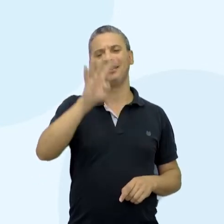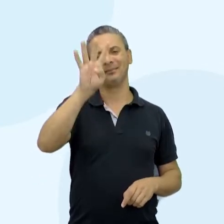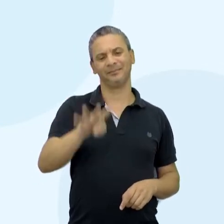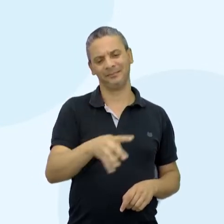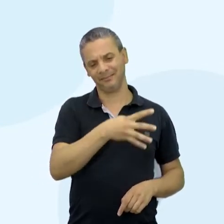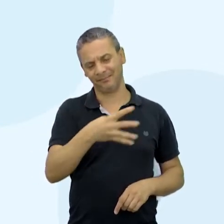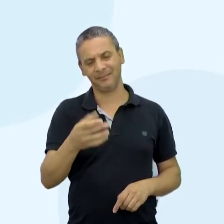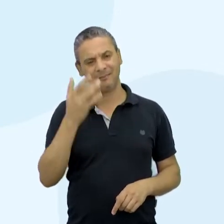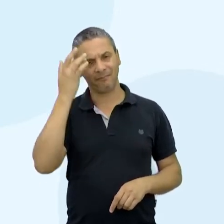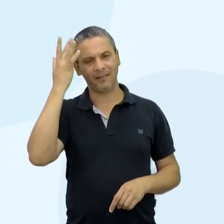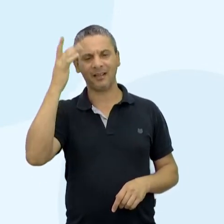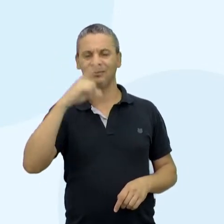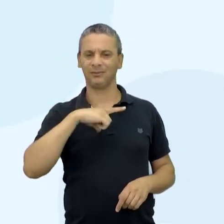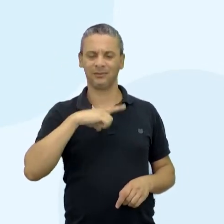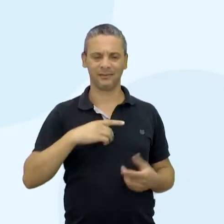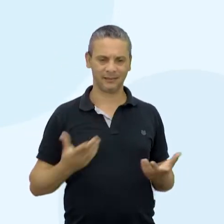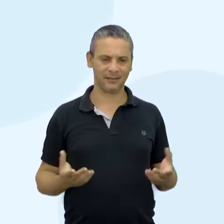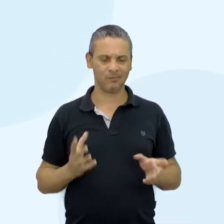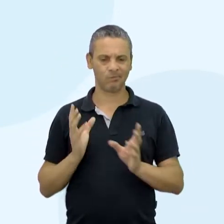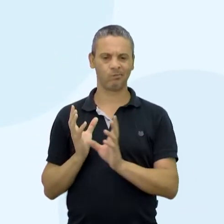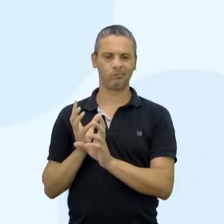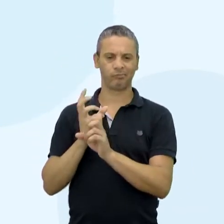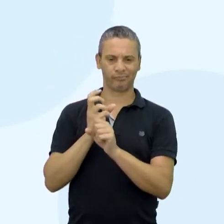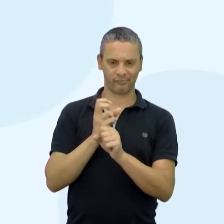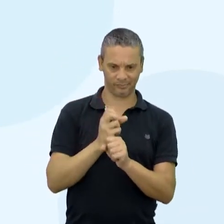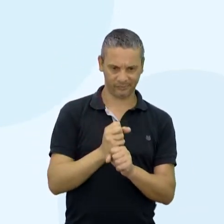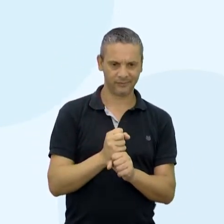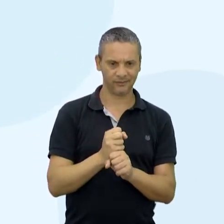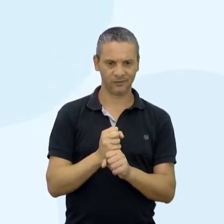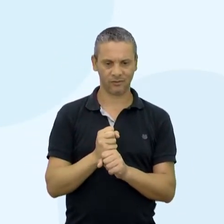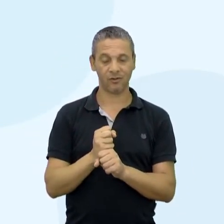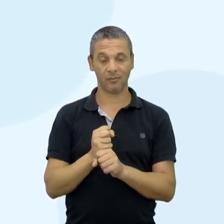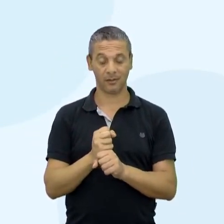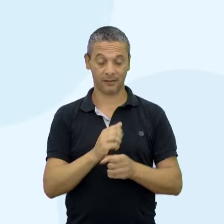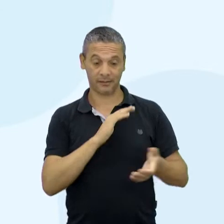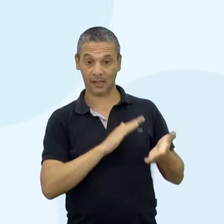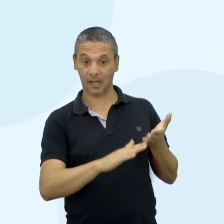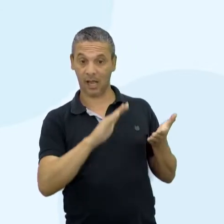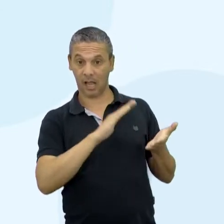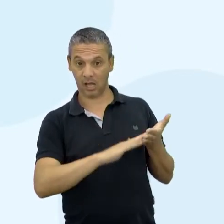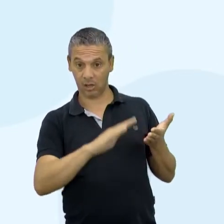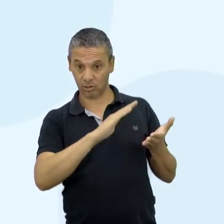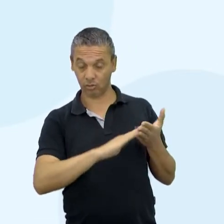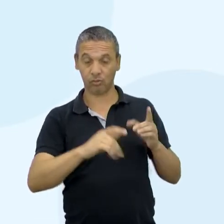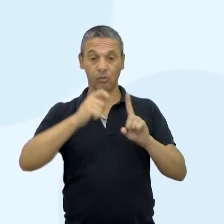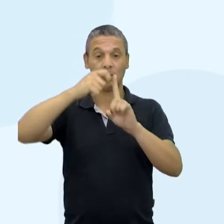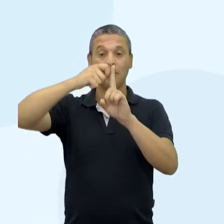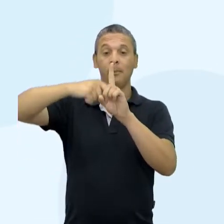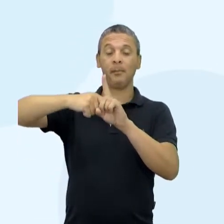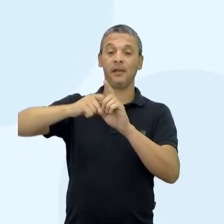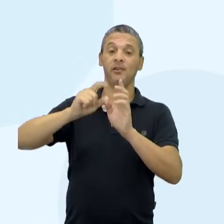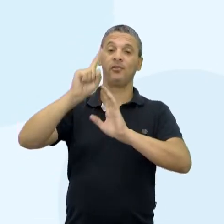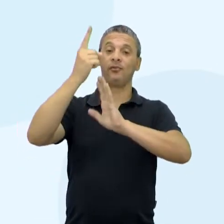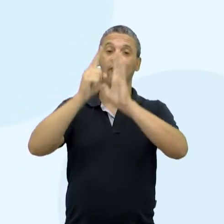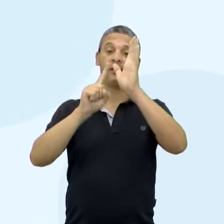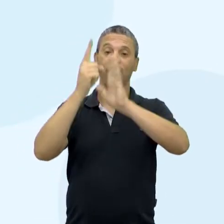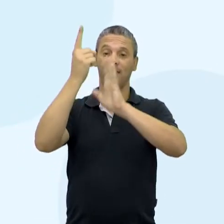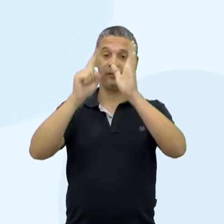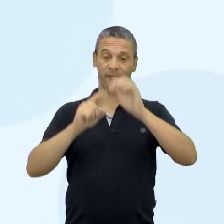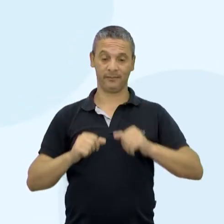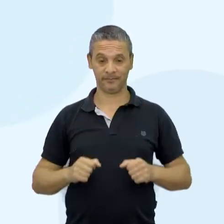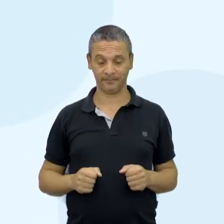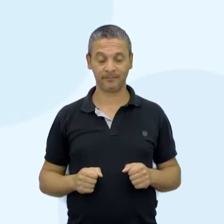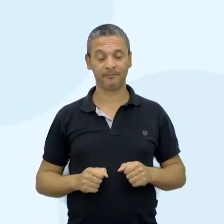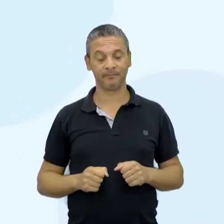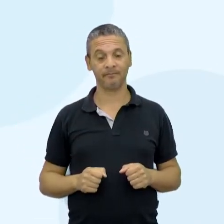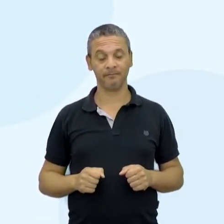né? E nós vamos fazer aí a somatória da coluna das despesas do mês de fevereiro. Então, lembrando aí que a gente